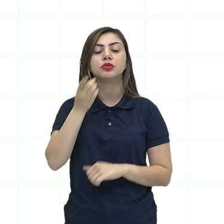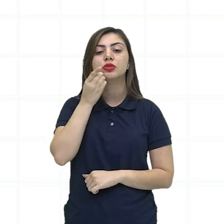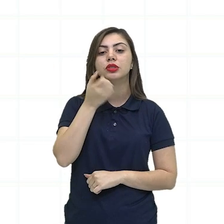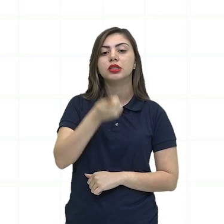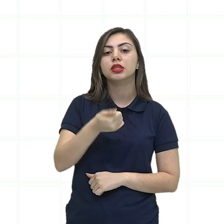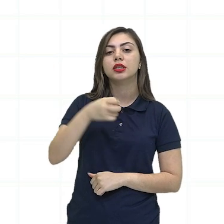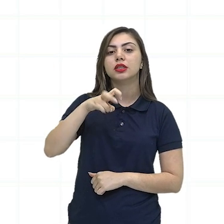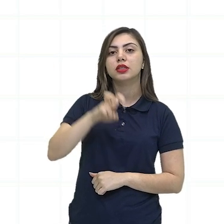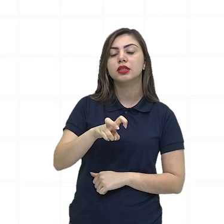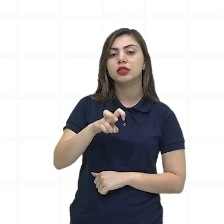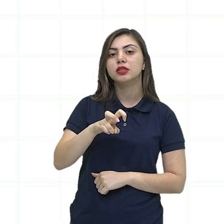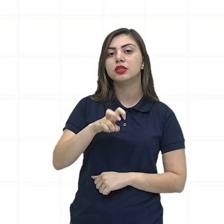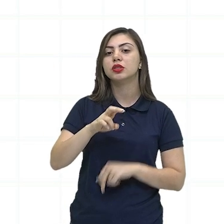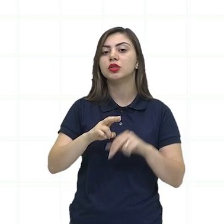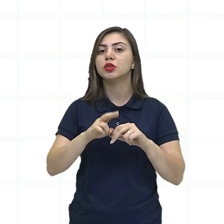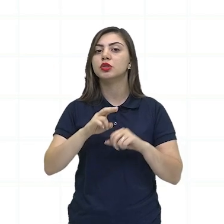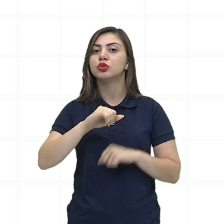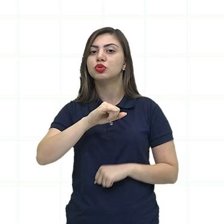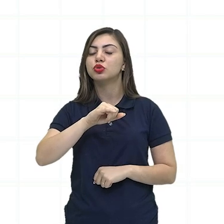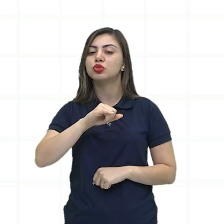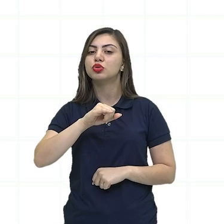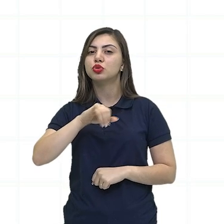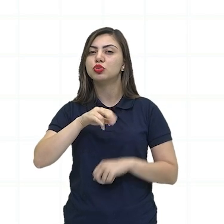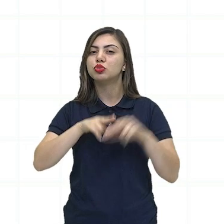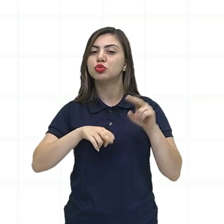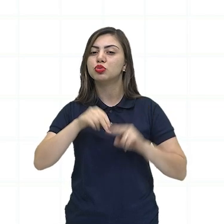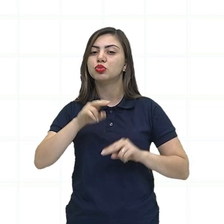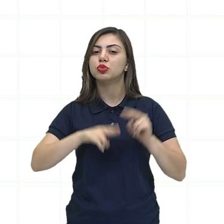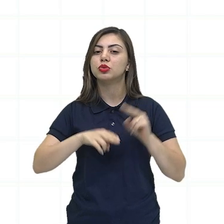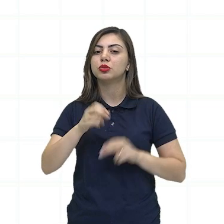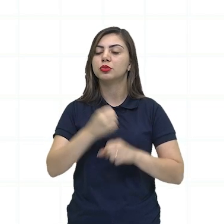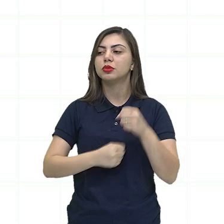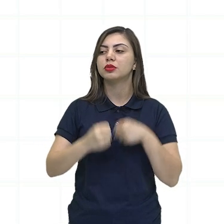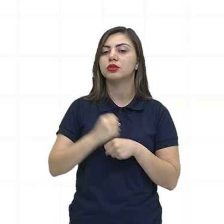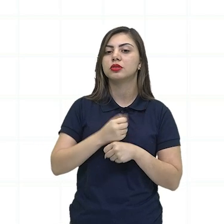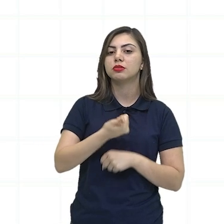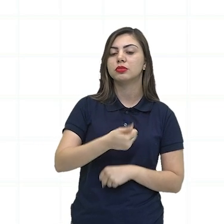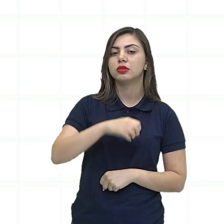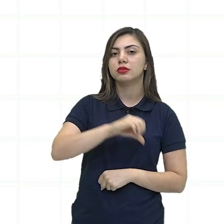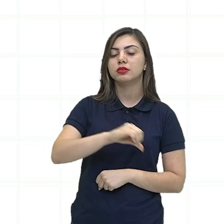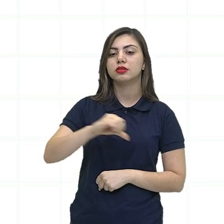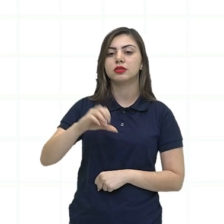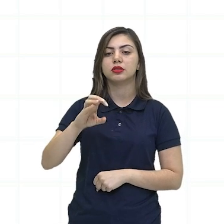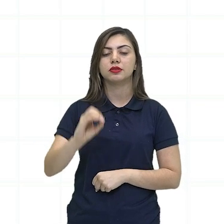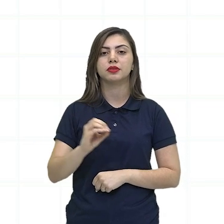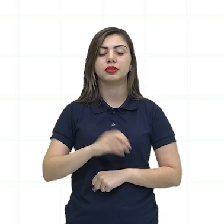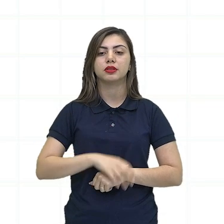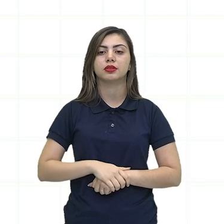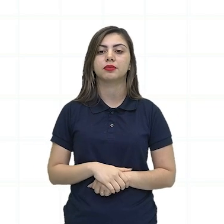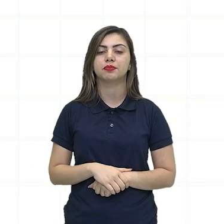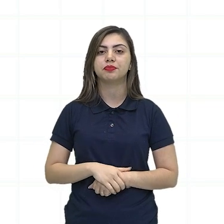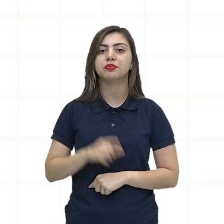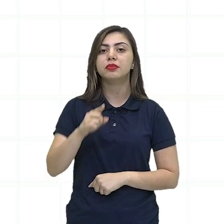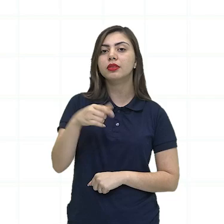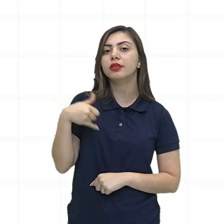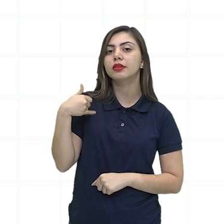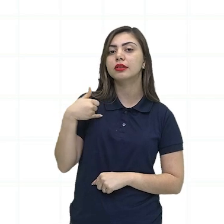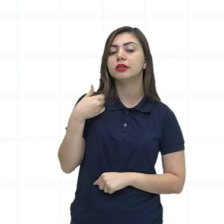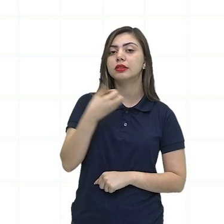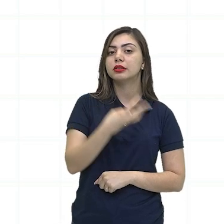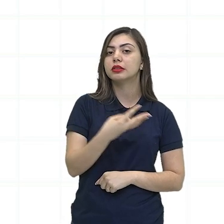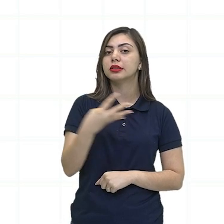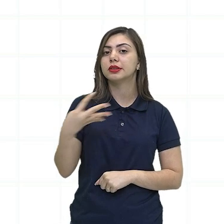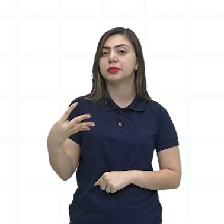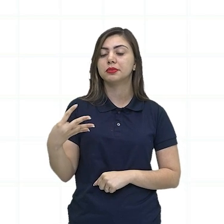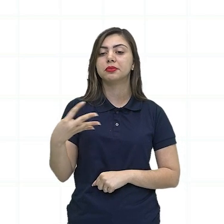15 de junho de 1990. So, I'm 34 years old. Então, ele tem 34